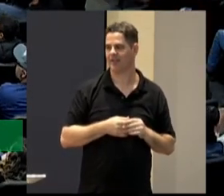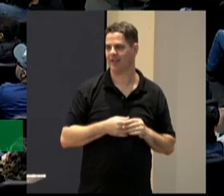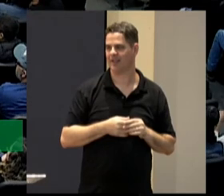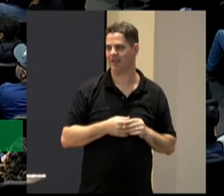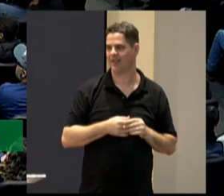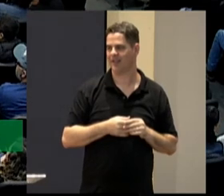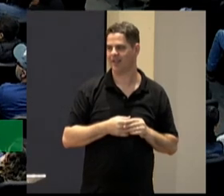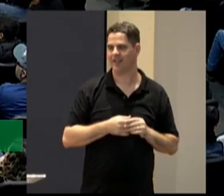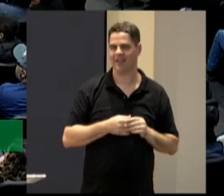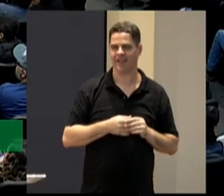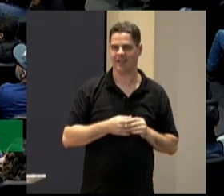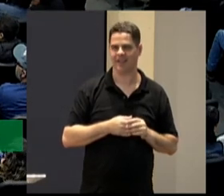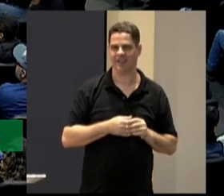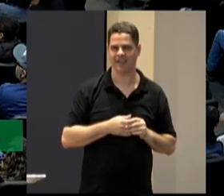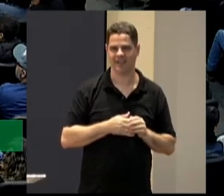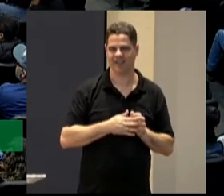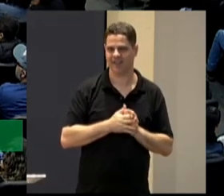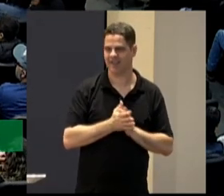Mas eu vou trocar.